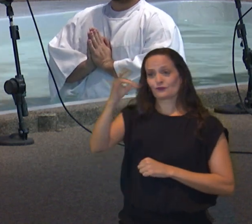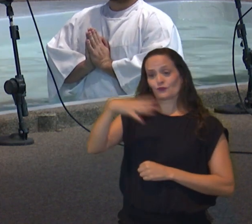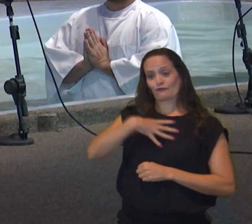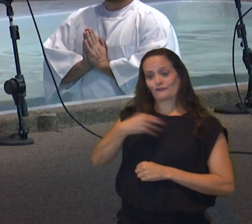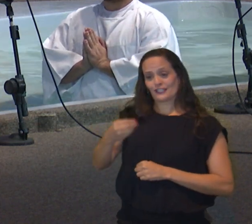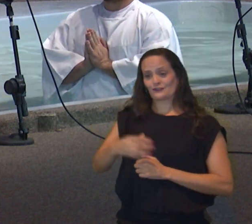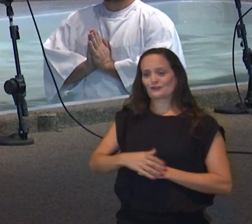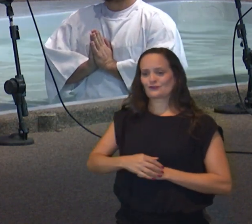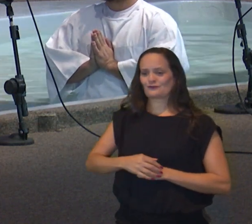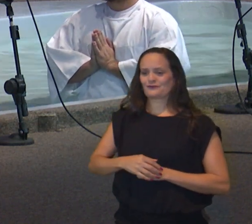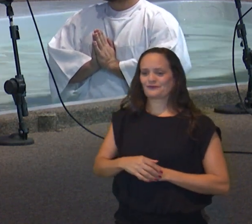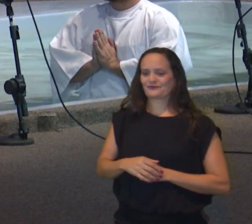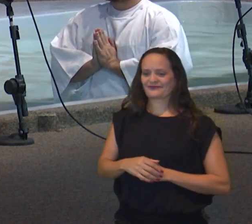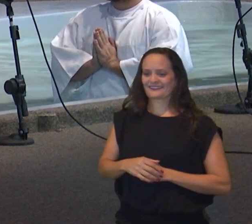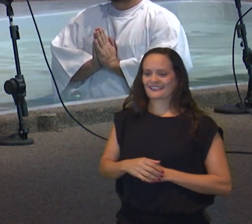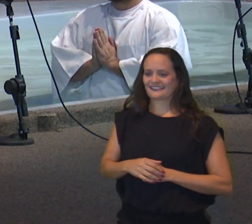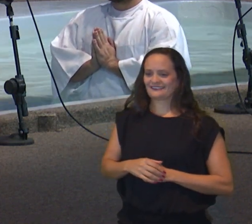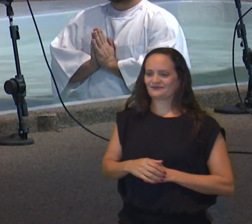cá, Fernanda.